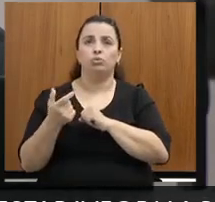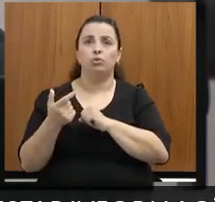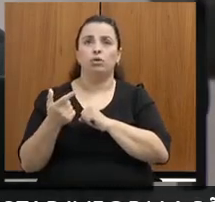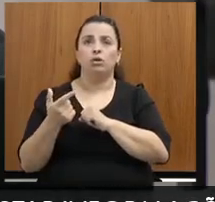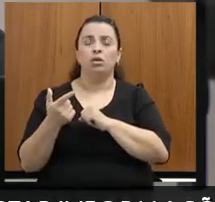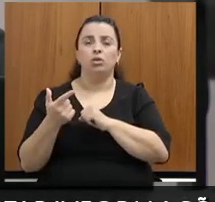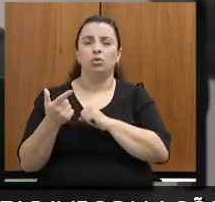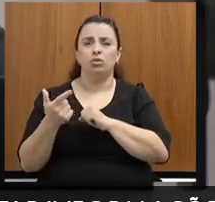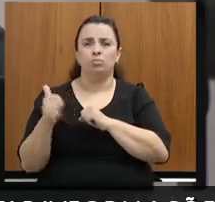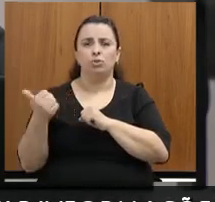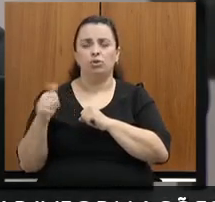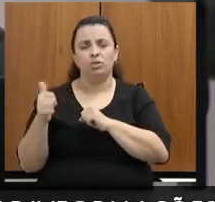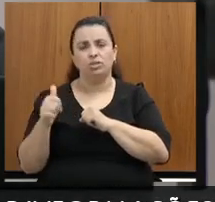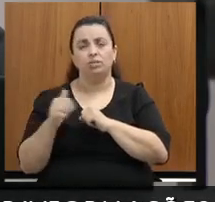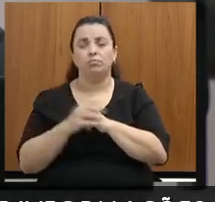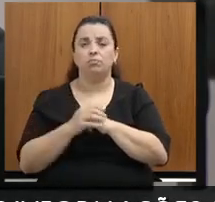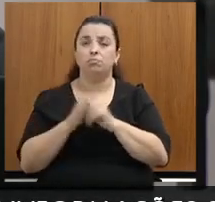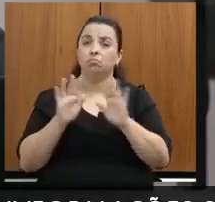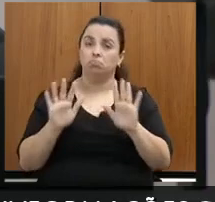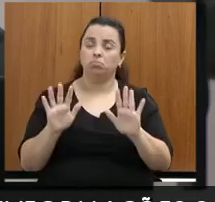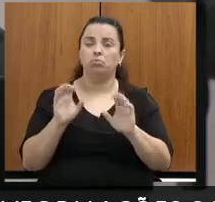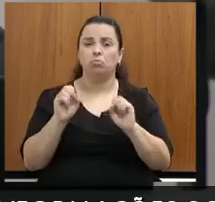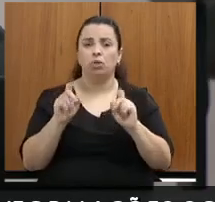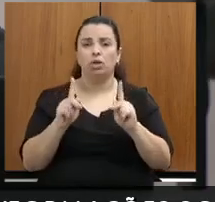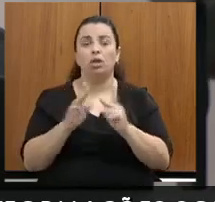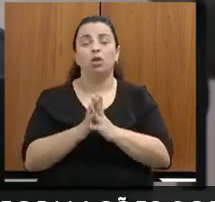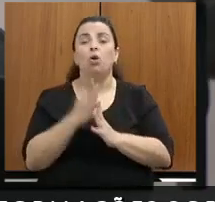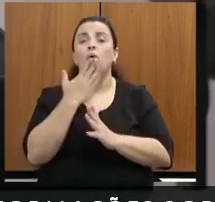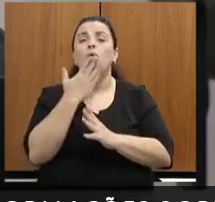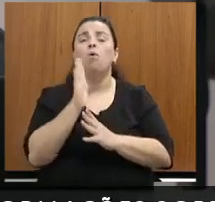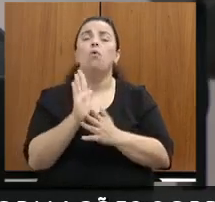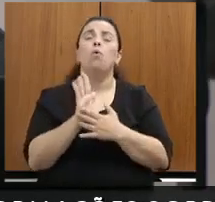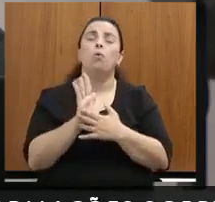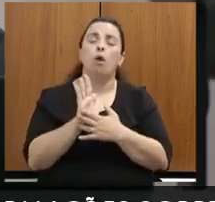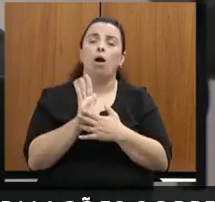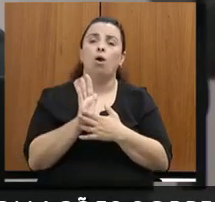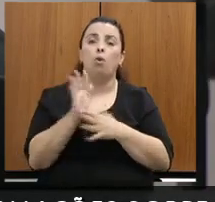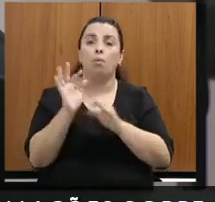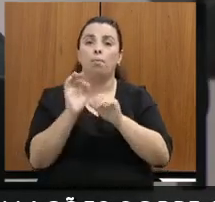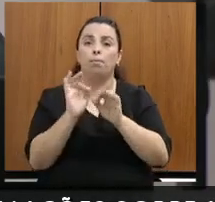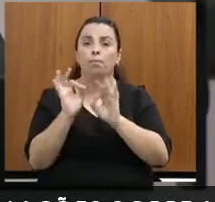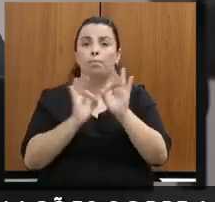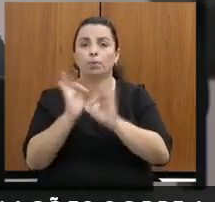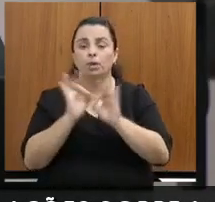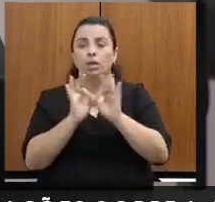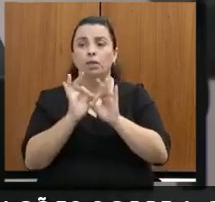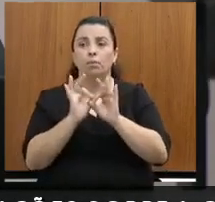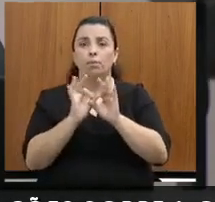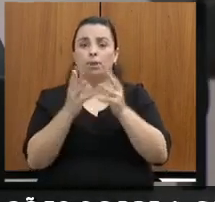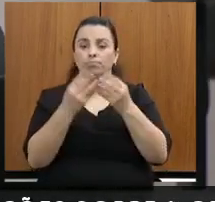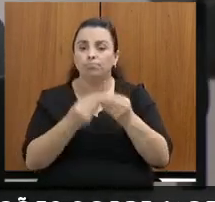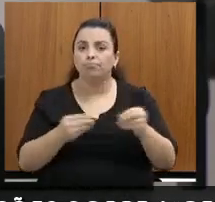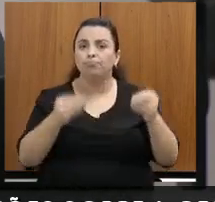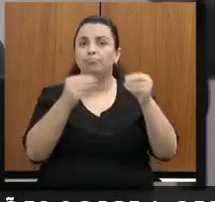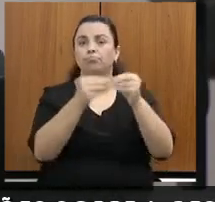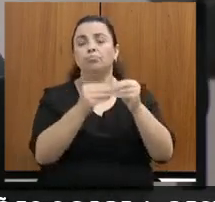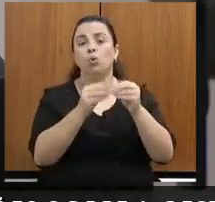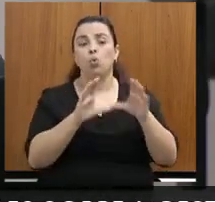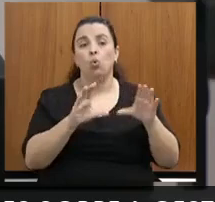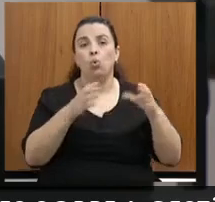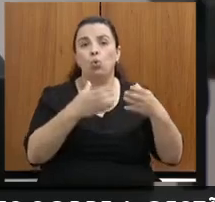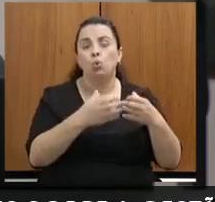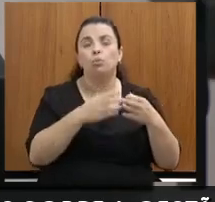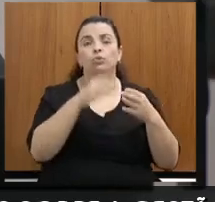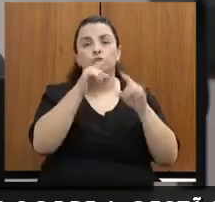recomposição do quadro atual e consequente redução do Déficit de efetivo da Polícia Civil